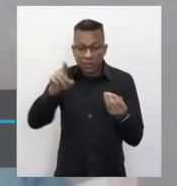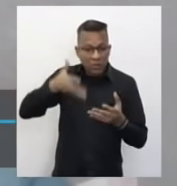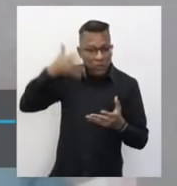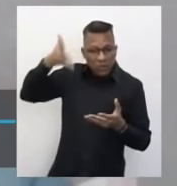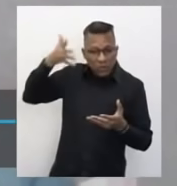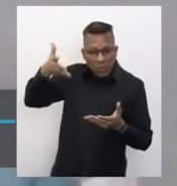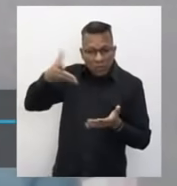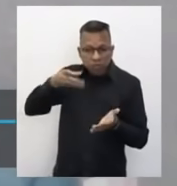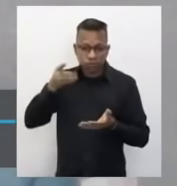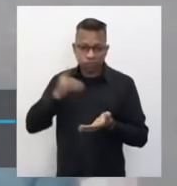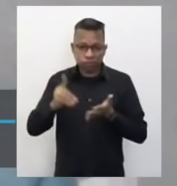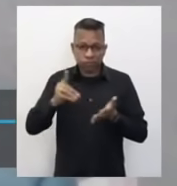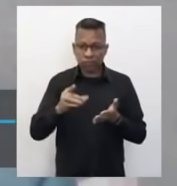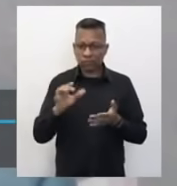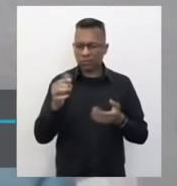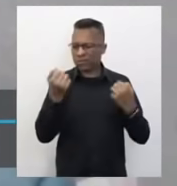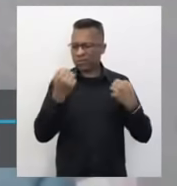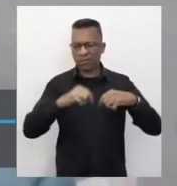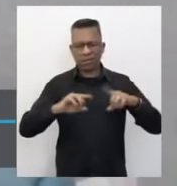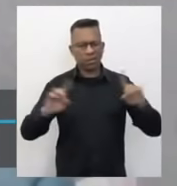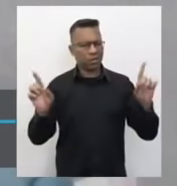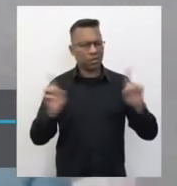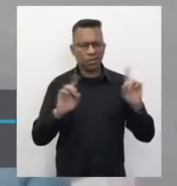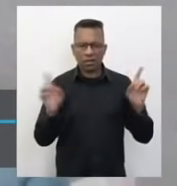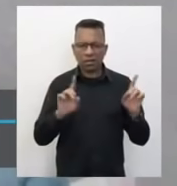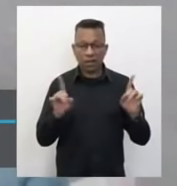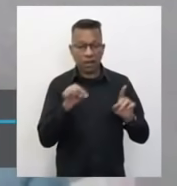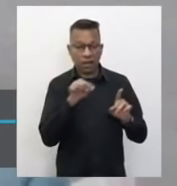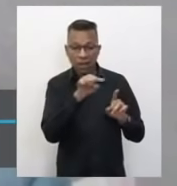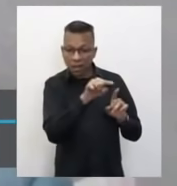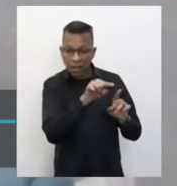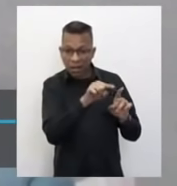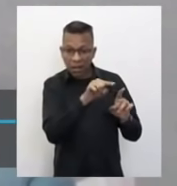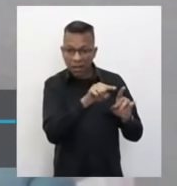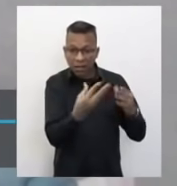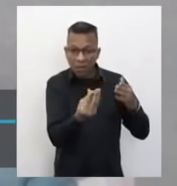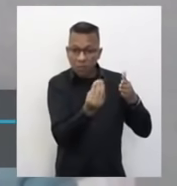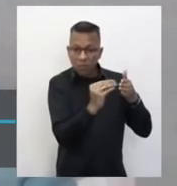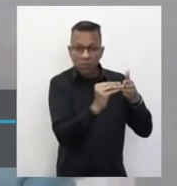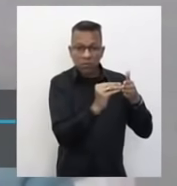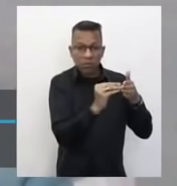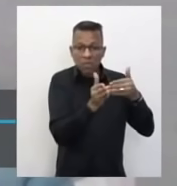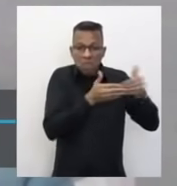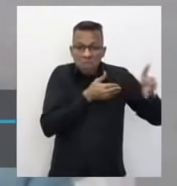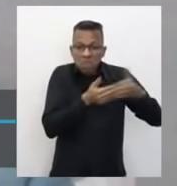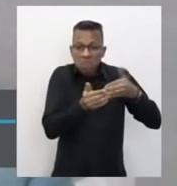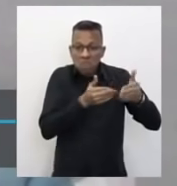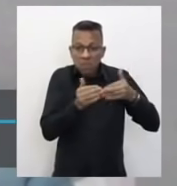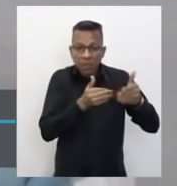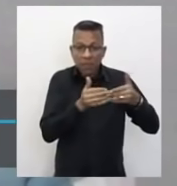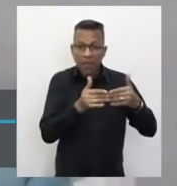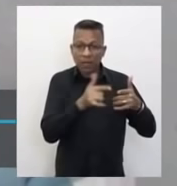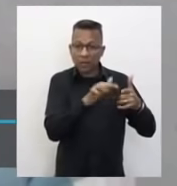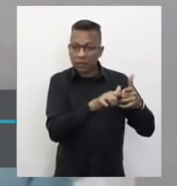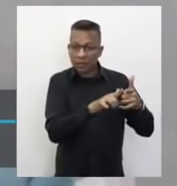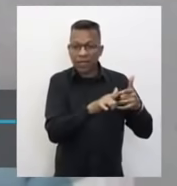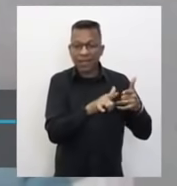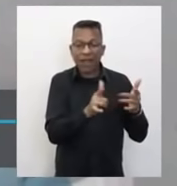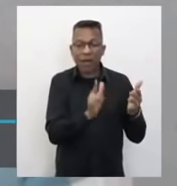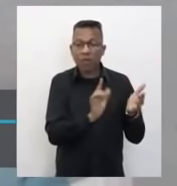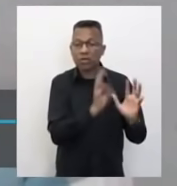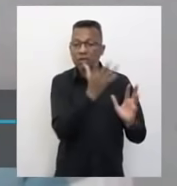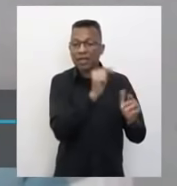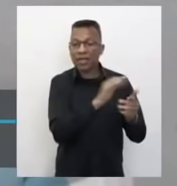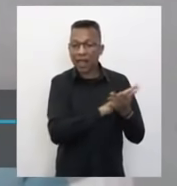ódio. Não vai causar, para a pessoa que fez essa publicação, não tem um efeito pesado, não tem um efeito forte. O que